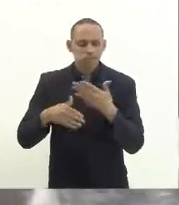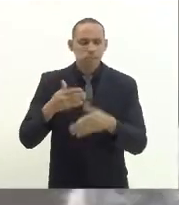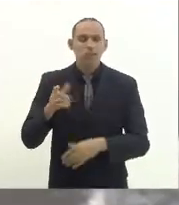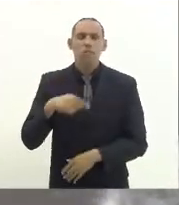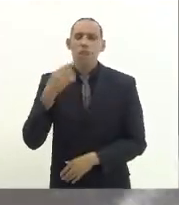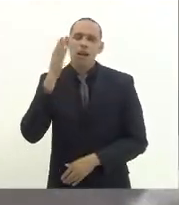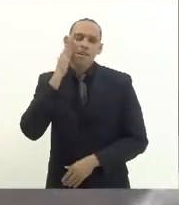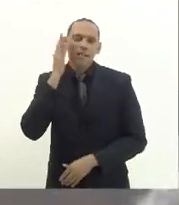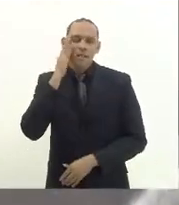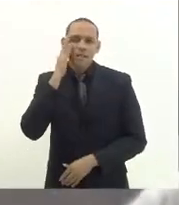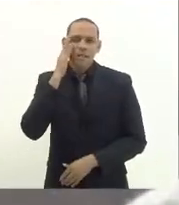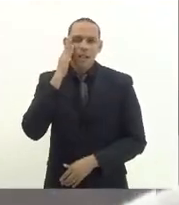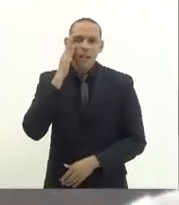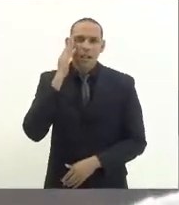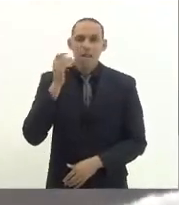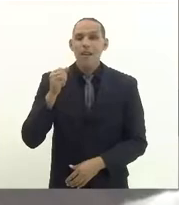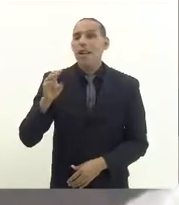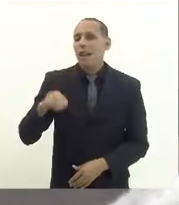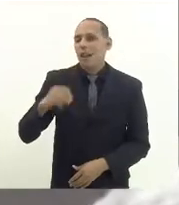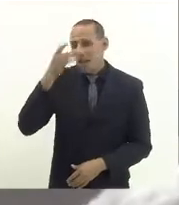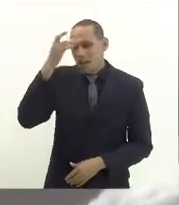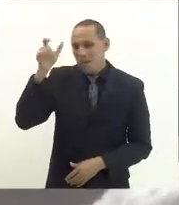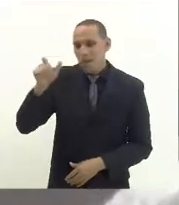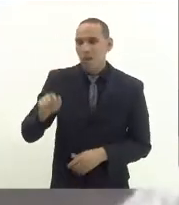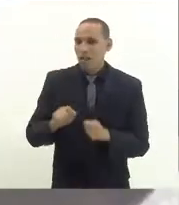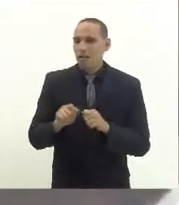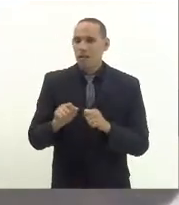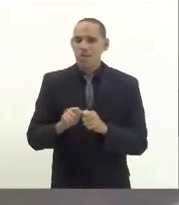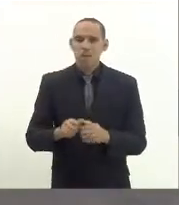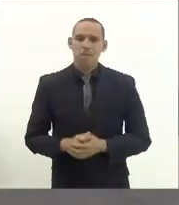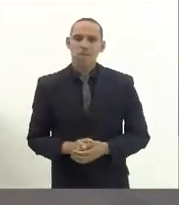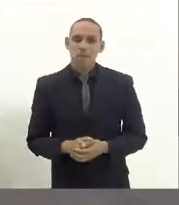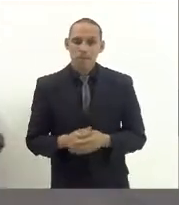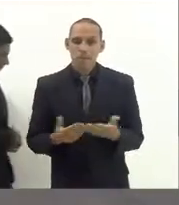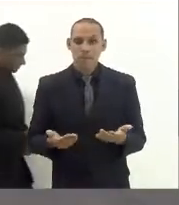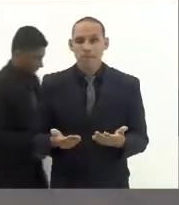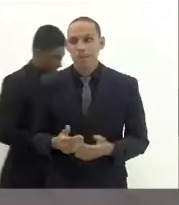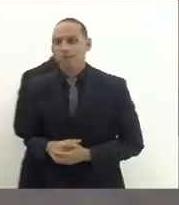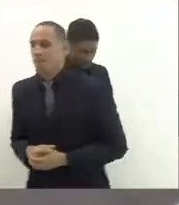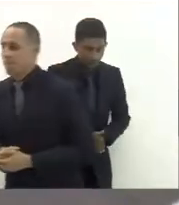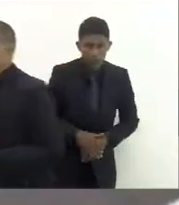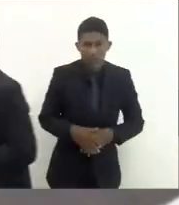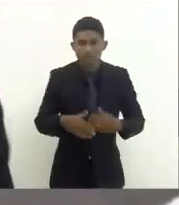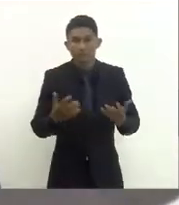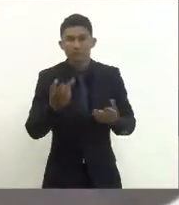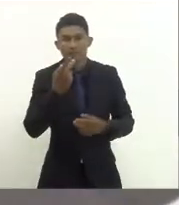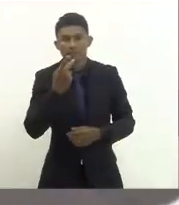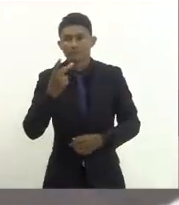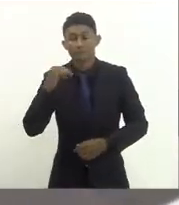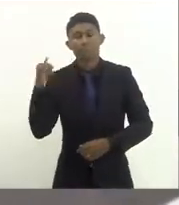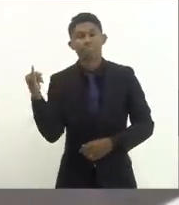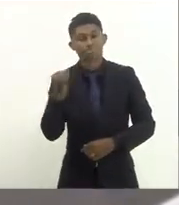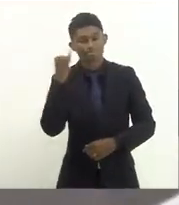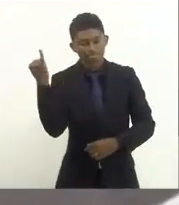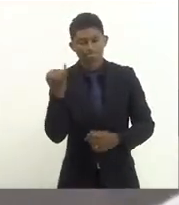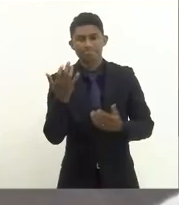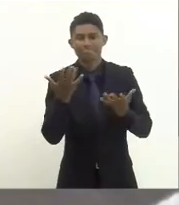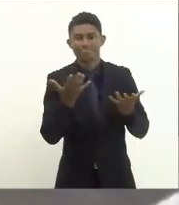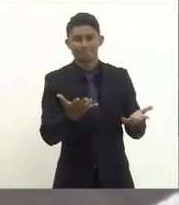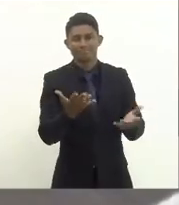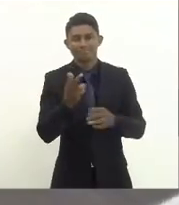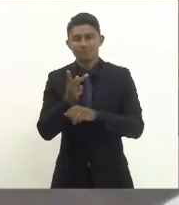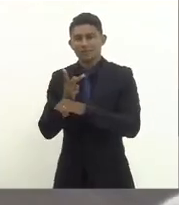gente vai saber publicamente Quem foi essa figura tão ressalto aqui a importância dessa honraria